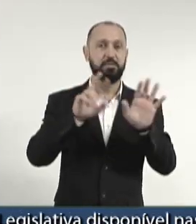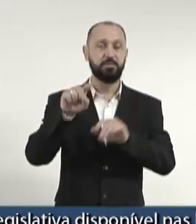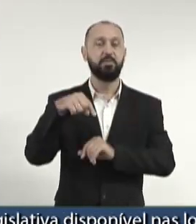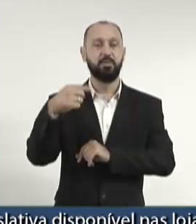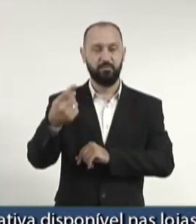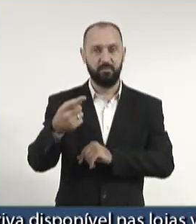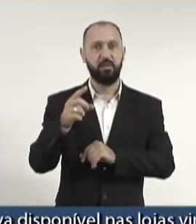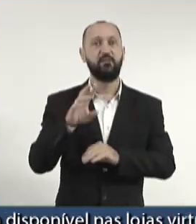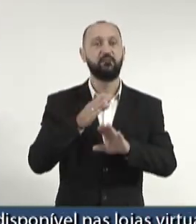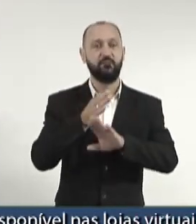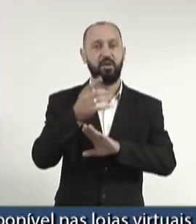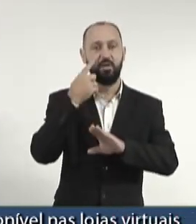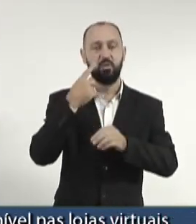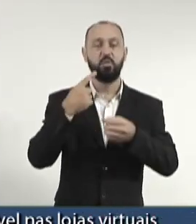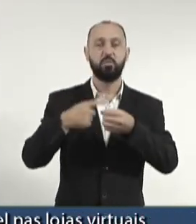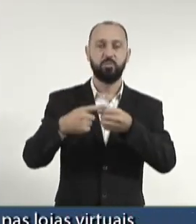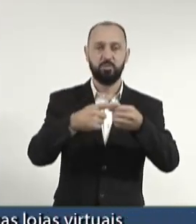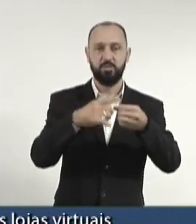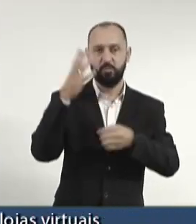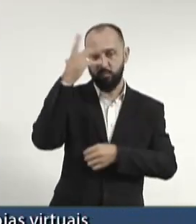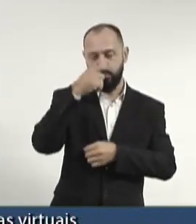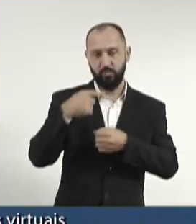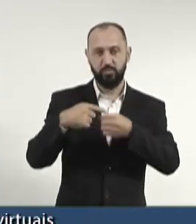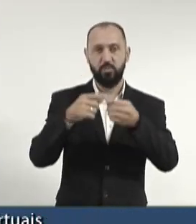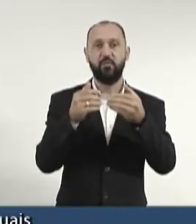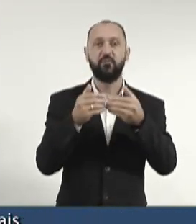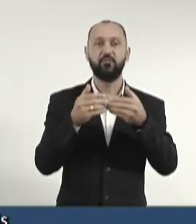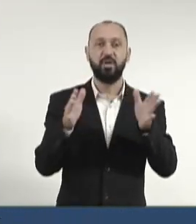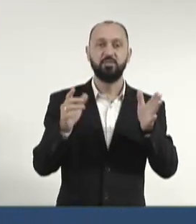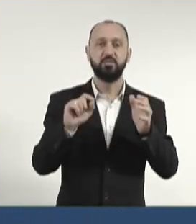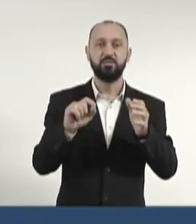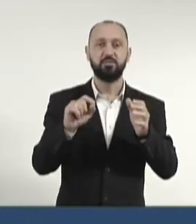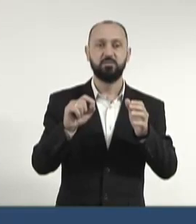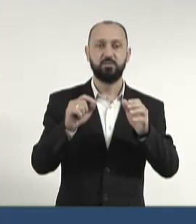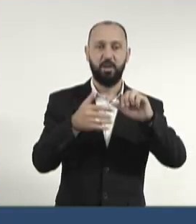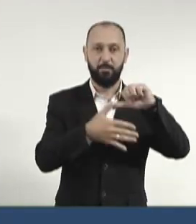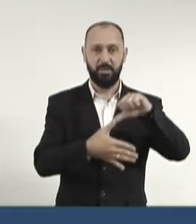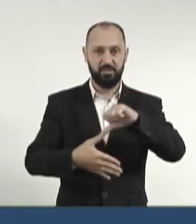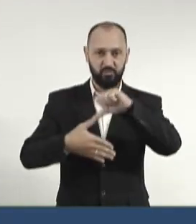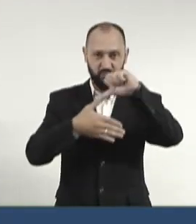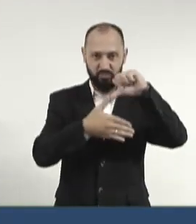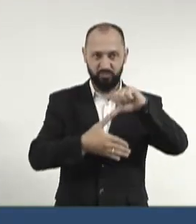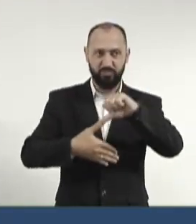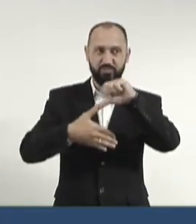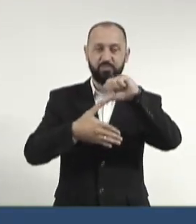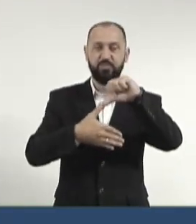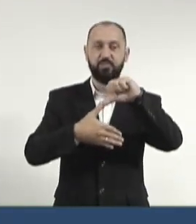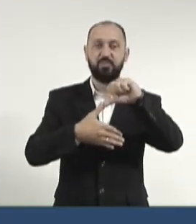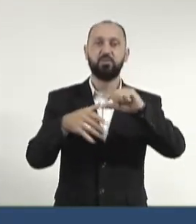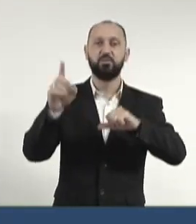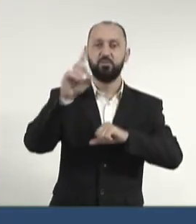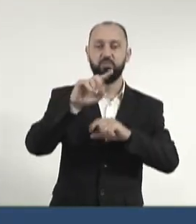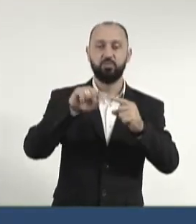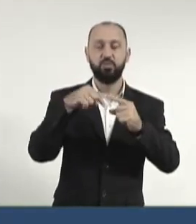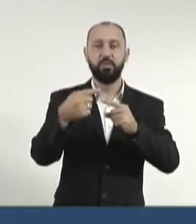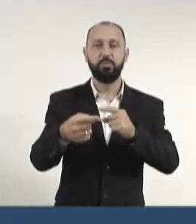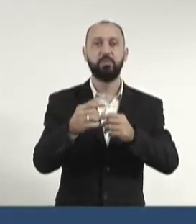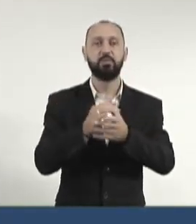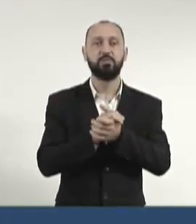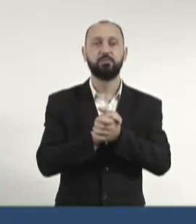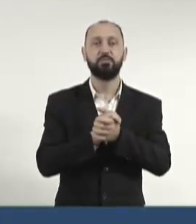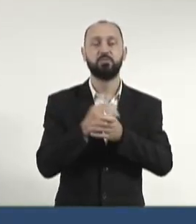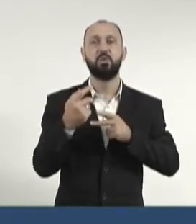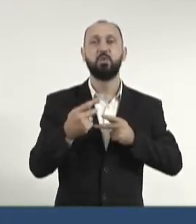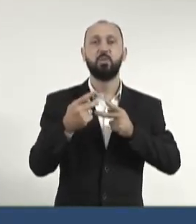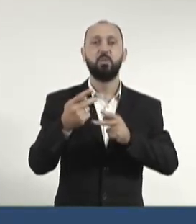ele vai a Bonito fazer o lançamento, a abertura do Festival América do Sul. E no dia seguinte iremos, me fez